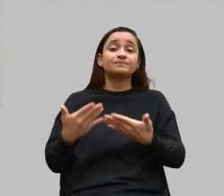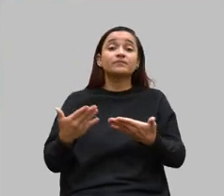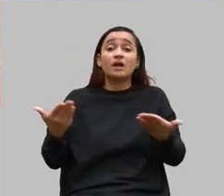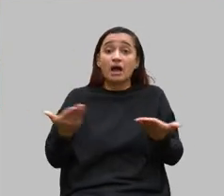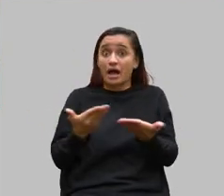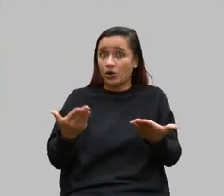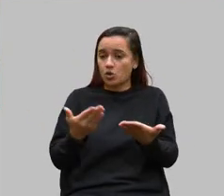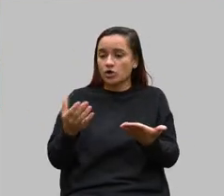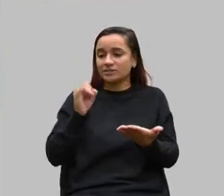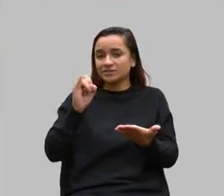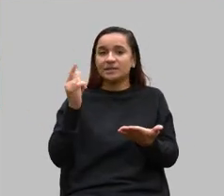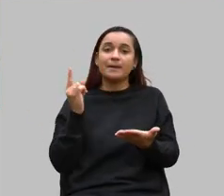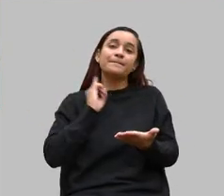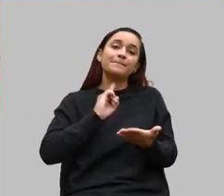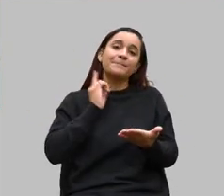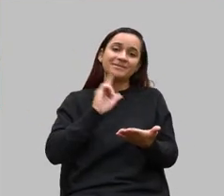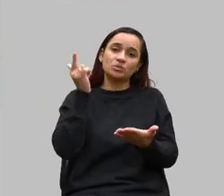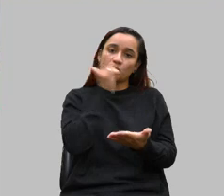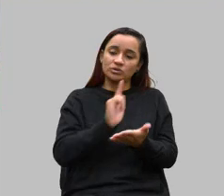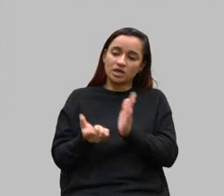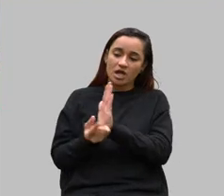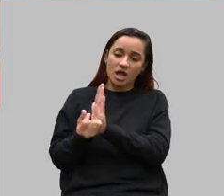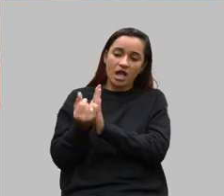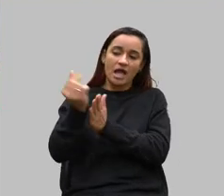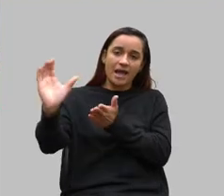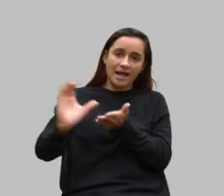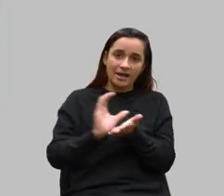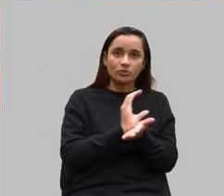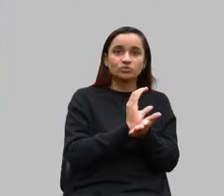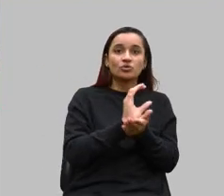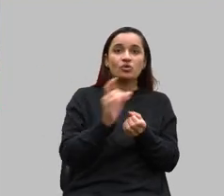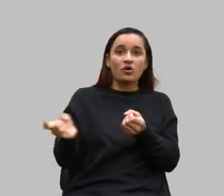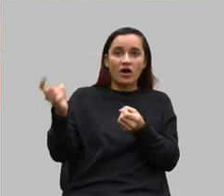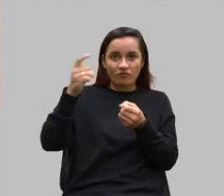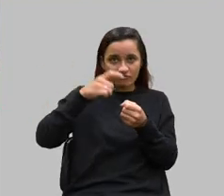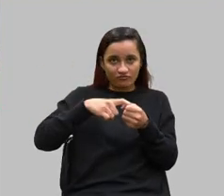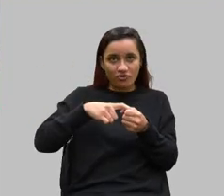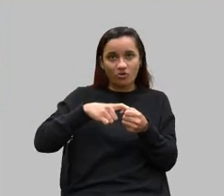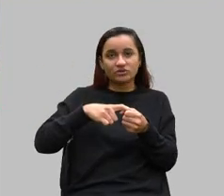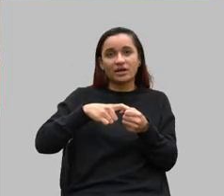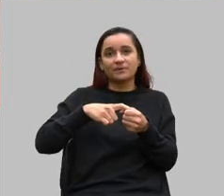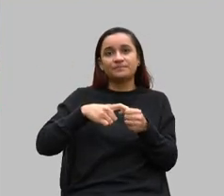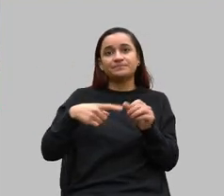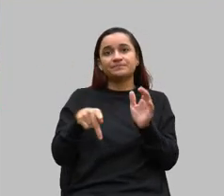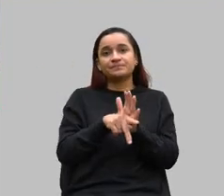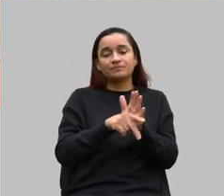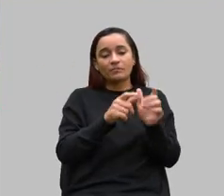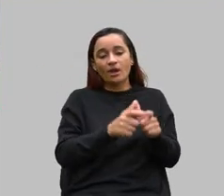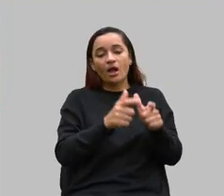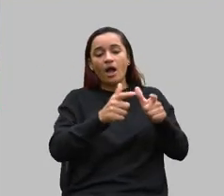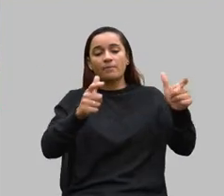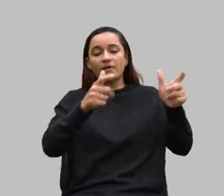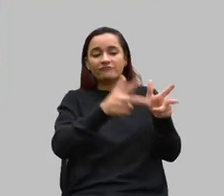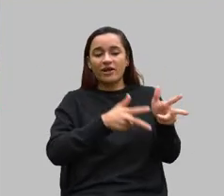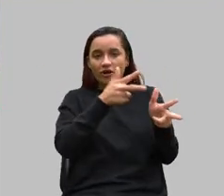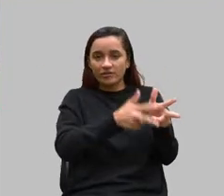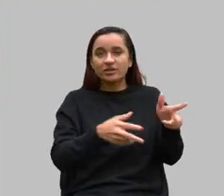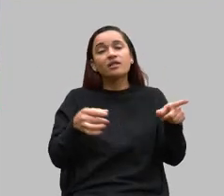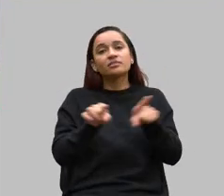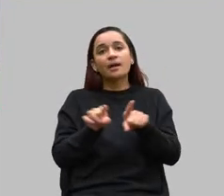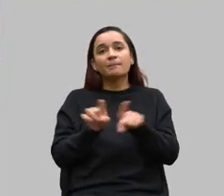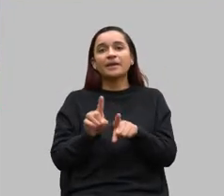Minas Gerais vai agregar né que vai voltar a agregar na na ampliação das ferrovias nós V ser